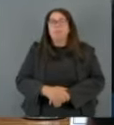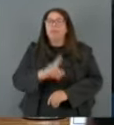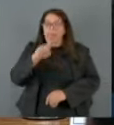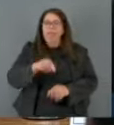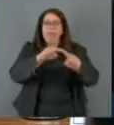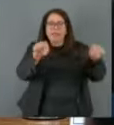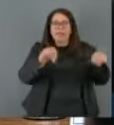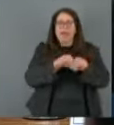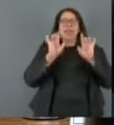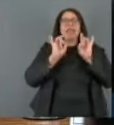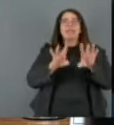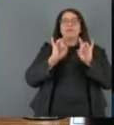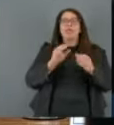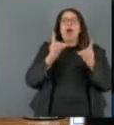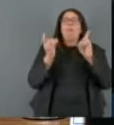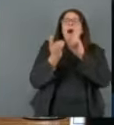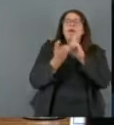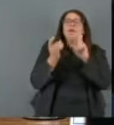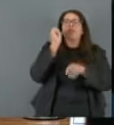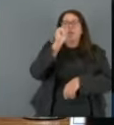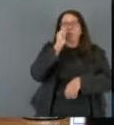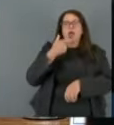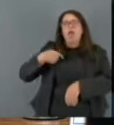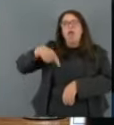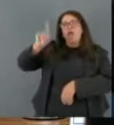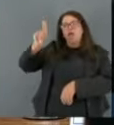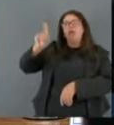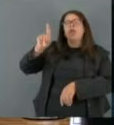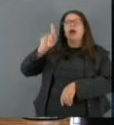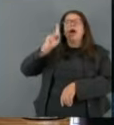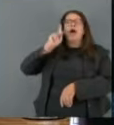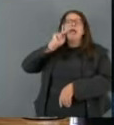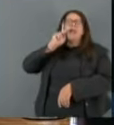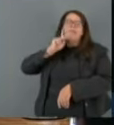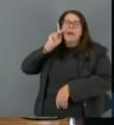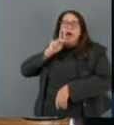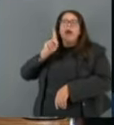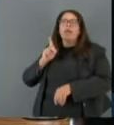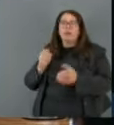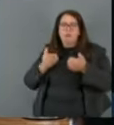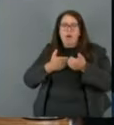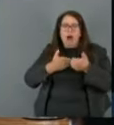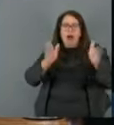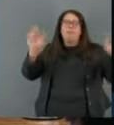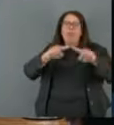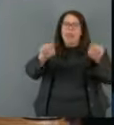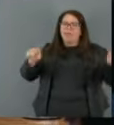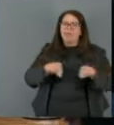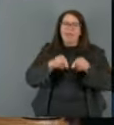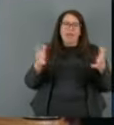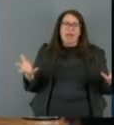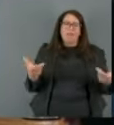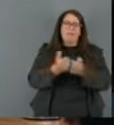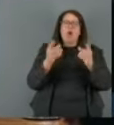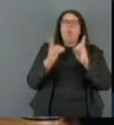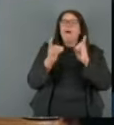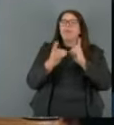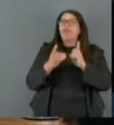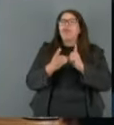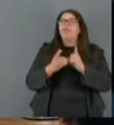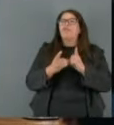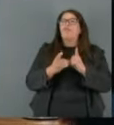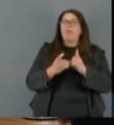terão uma sala especial. Eu estive em Pernambuco, na Paraíba, inaugurando essa sala, é algo espetacular, um atendimento multidisciplinar, uma